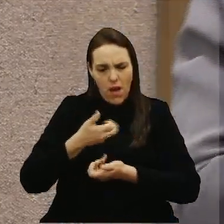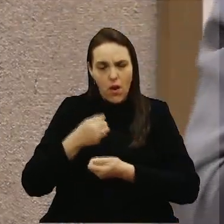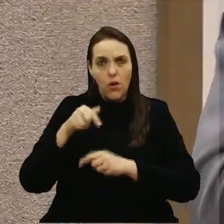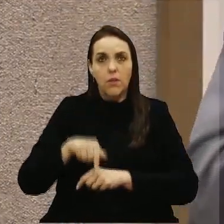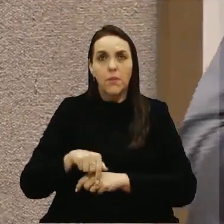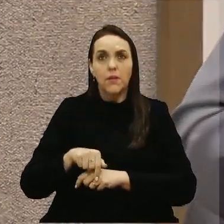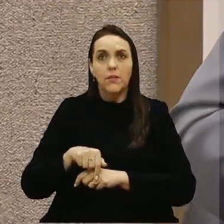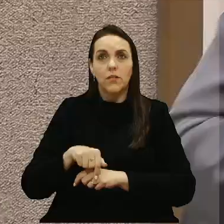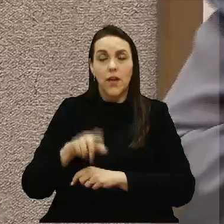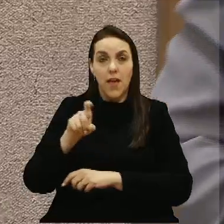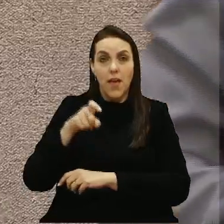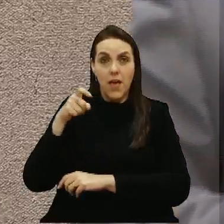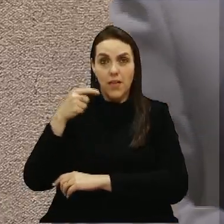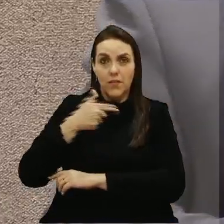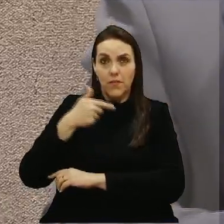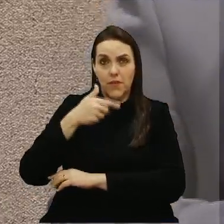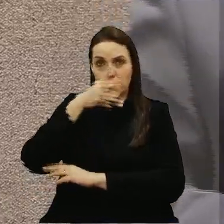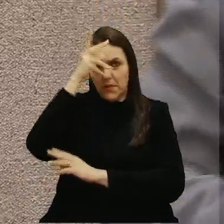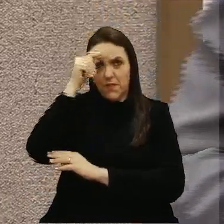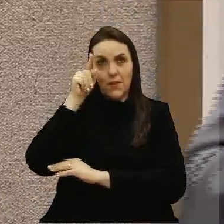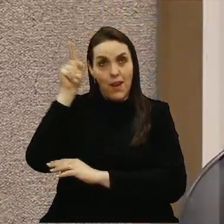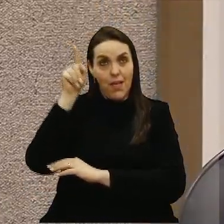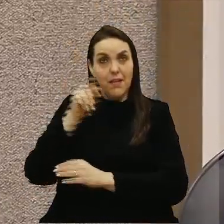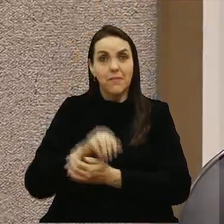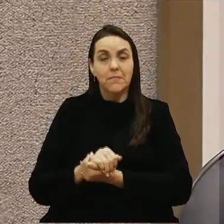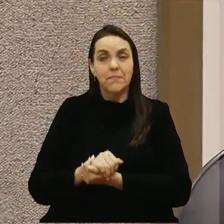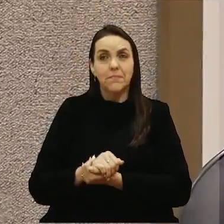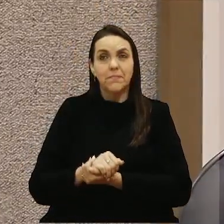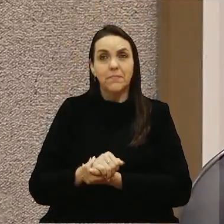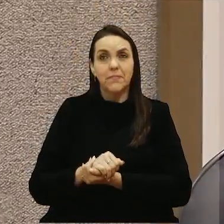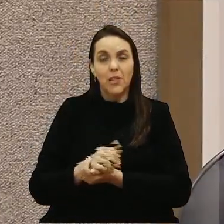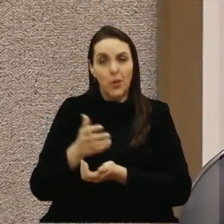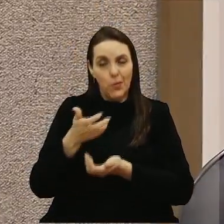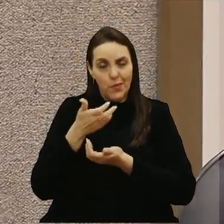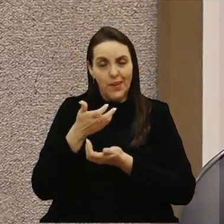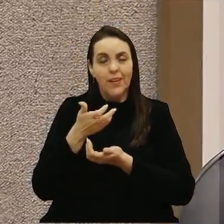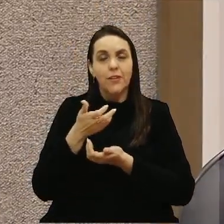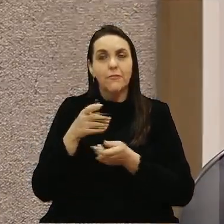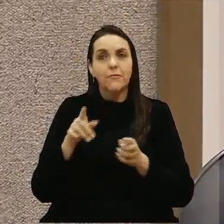Ex-vice-prefeito lá. Aliás, eu quero